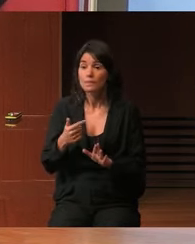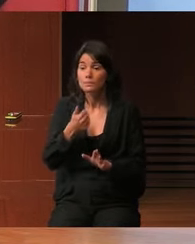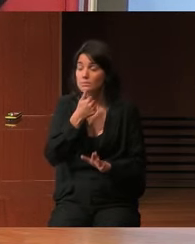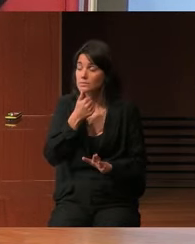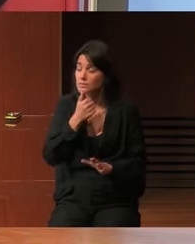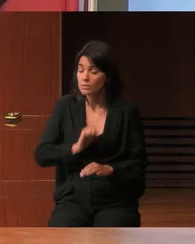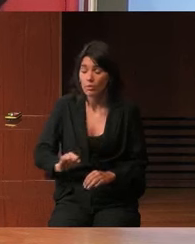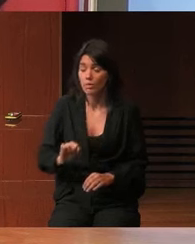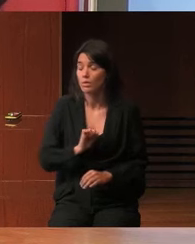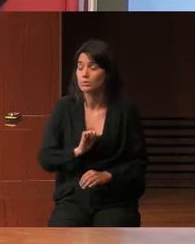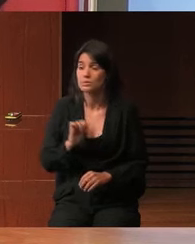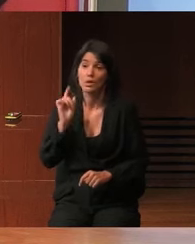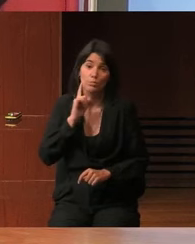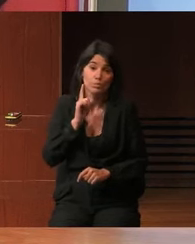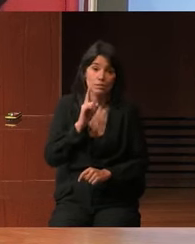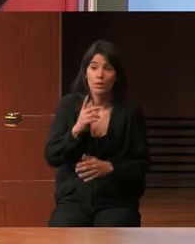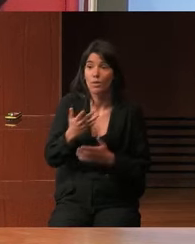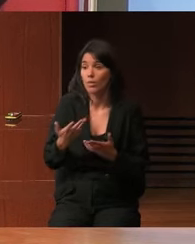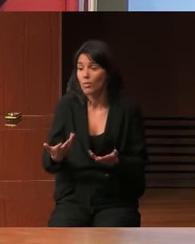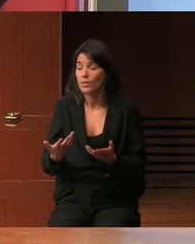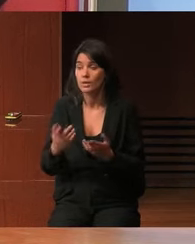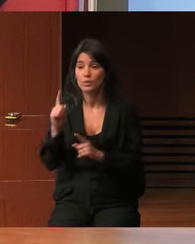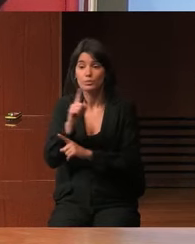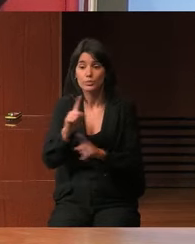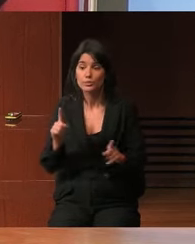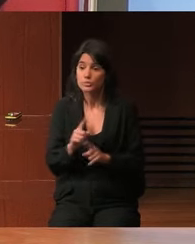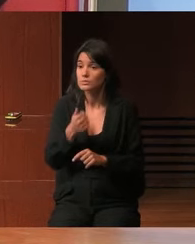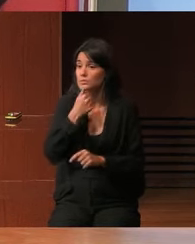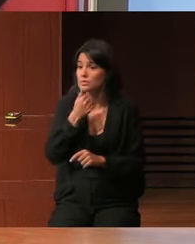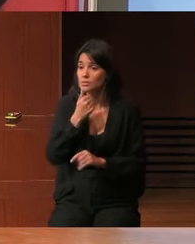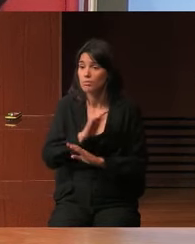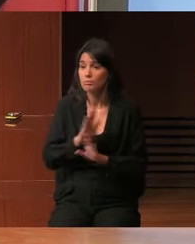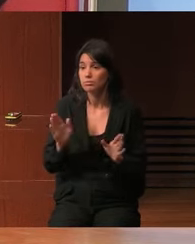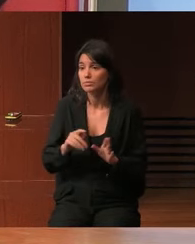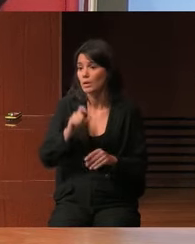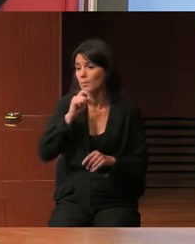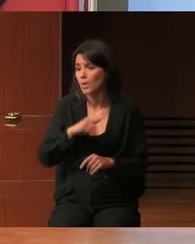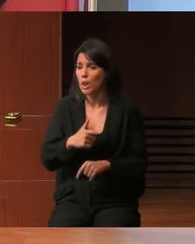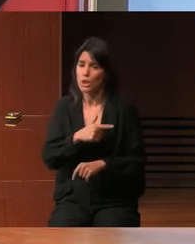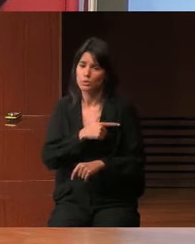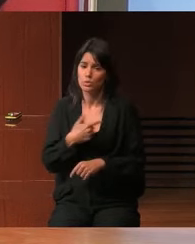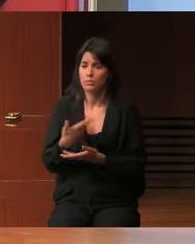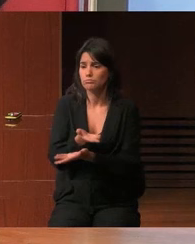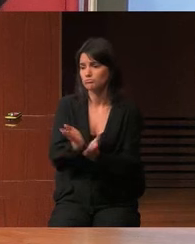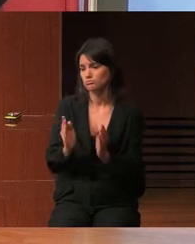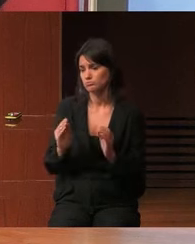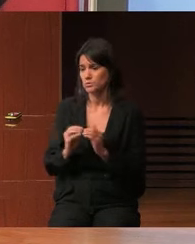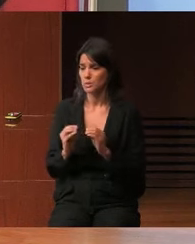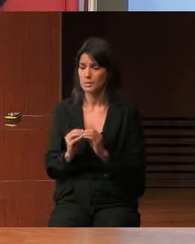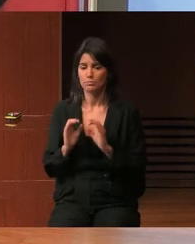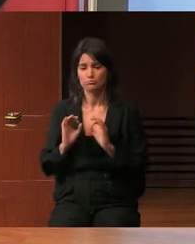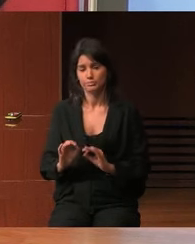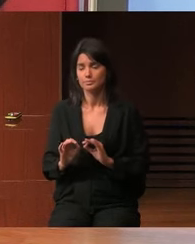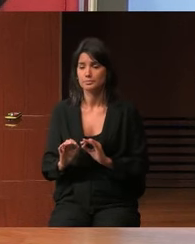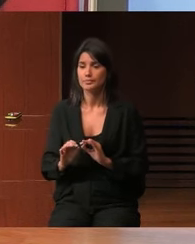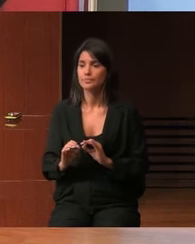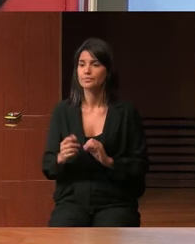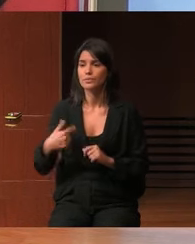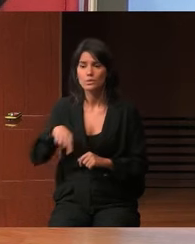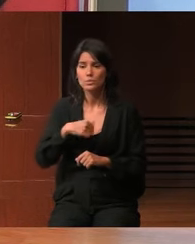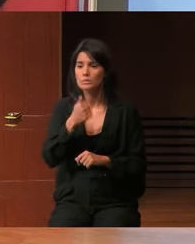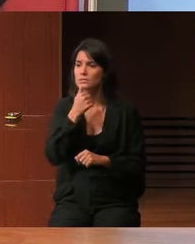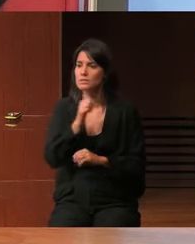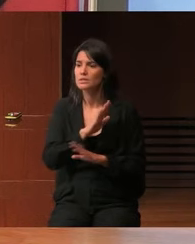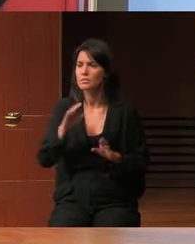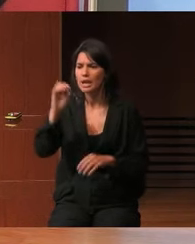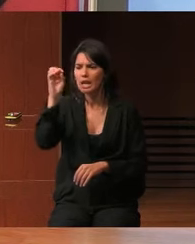decidimos o que é relevante. O professor decide, pode fazer um contrato com a turma, mais ou menos, e nós decidimos e